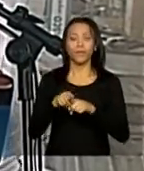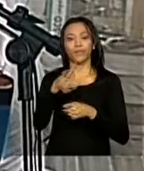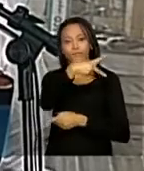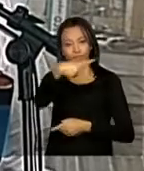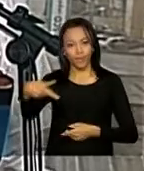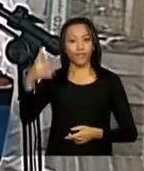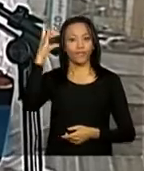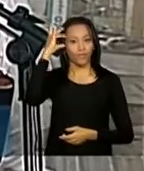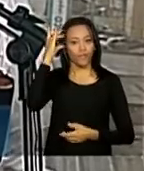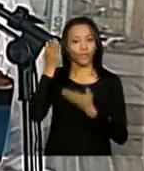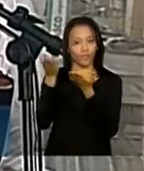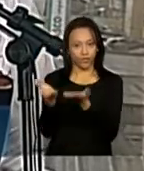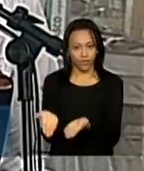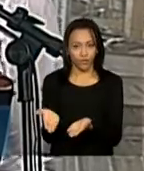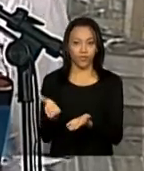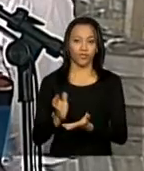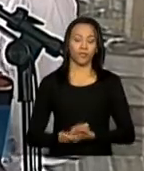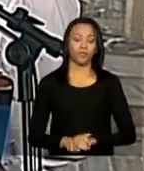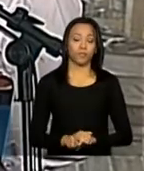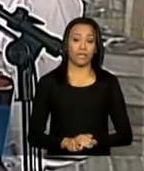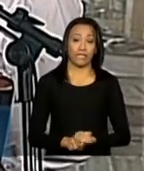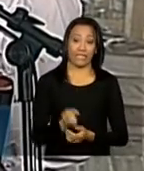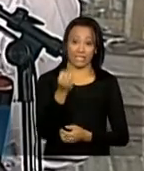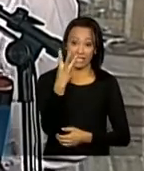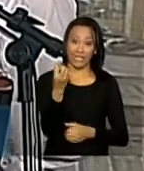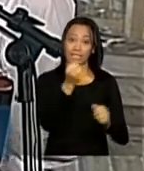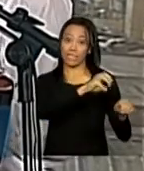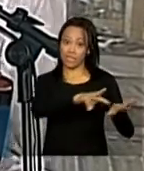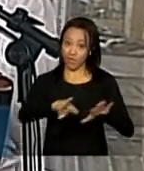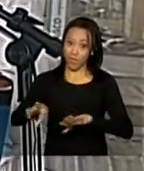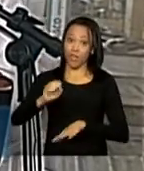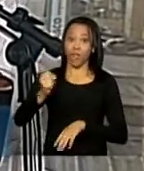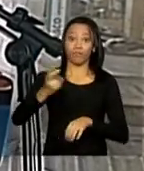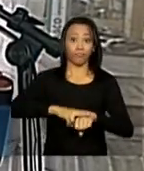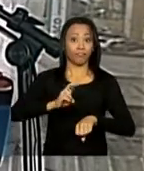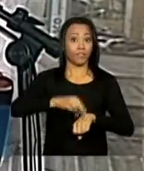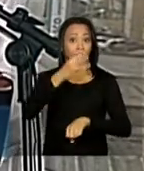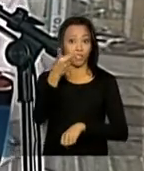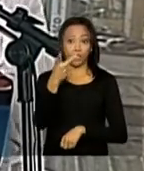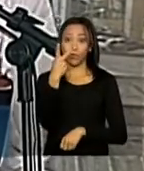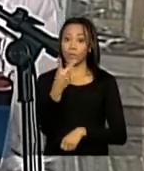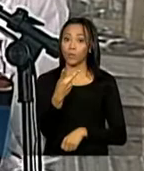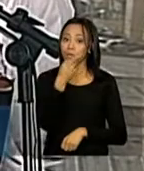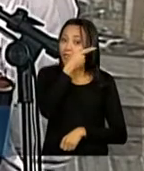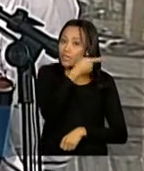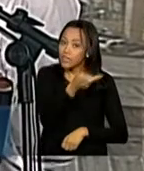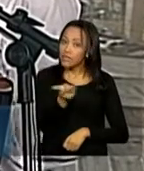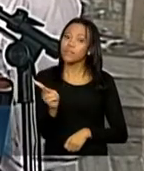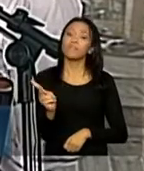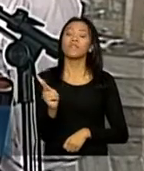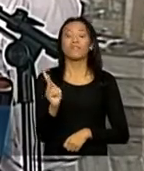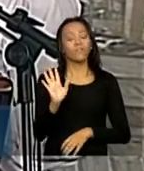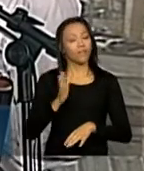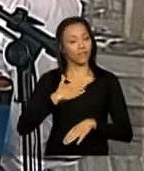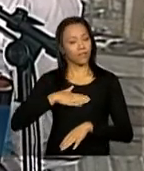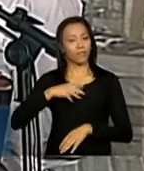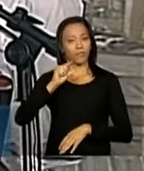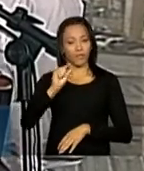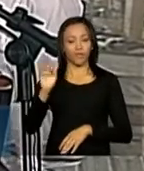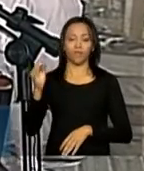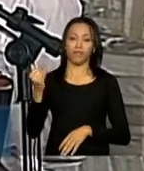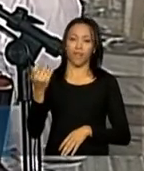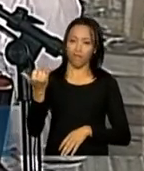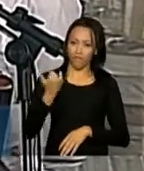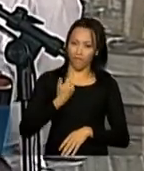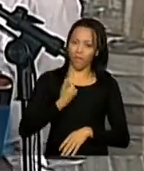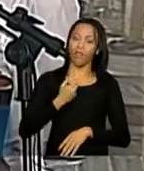presidenta Dilma Rousseff. Em 3 semanas é a segunda visita e creio que se ela puder confirmar daqui a pouquinho,